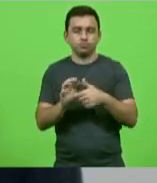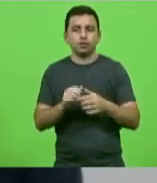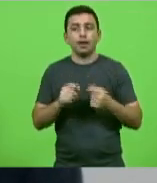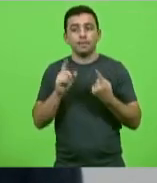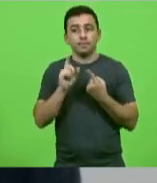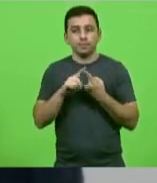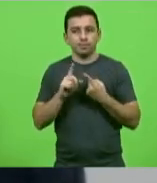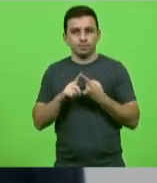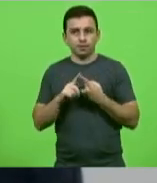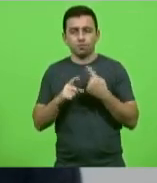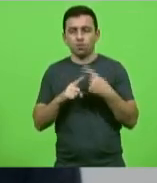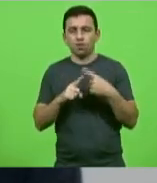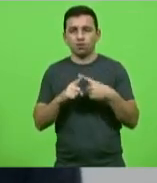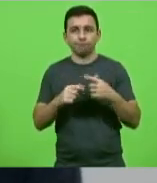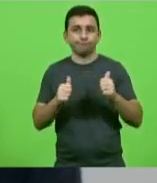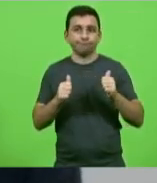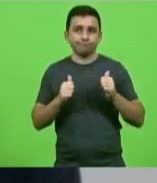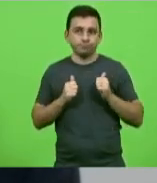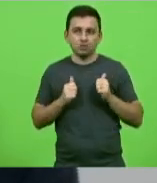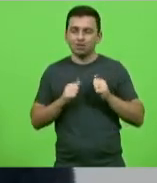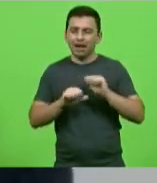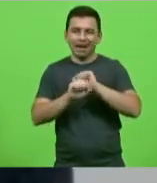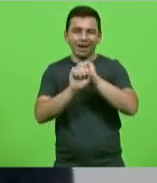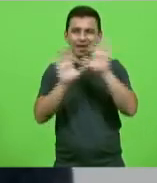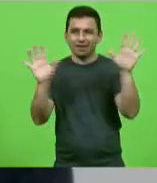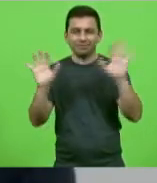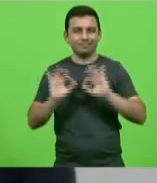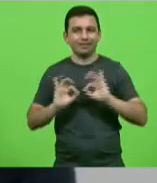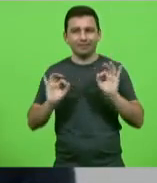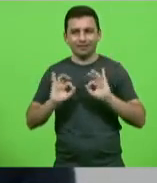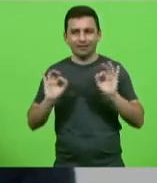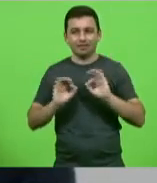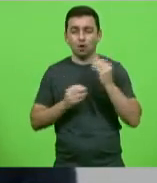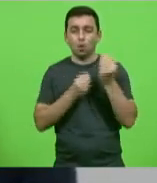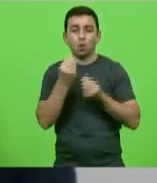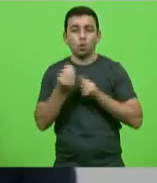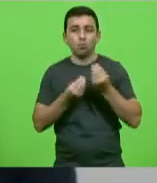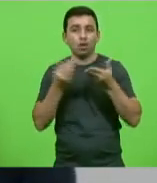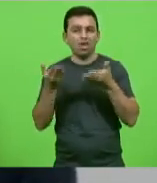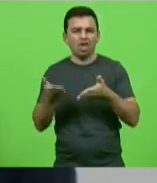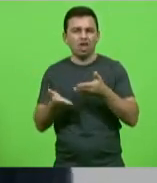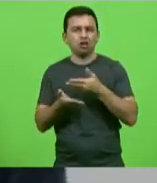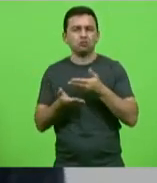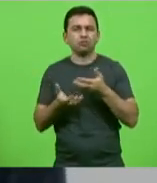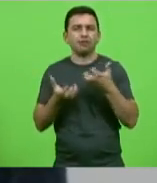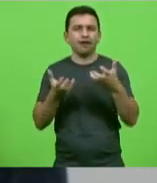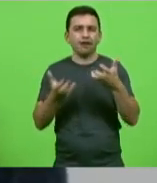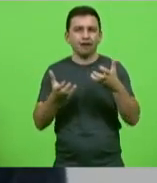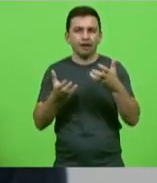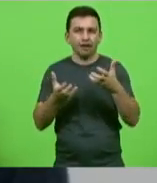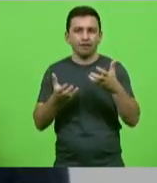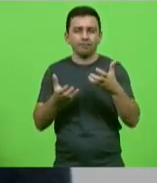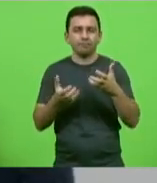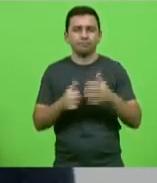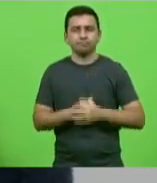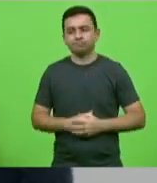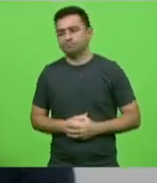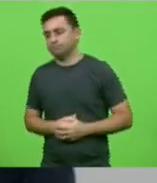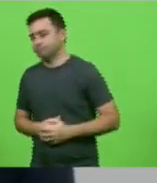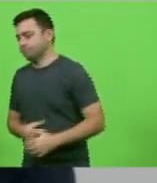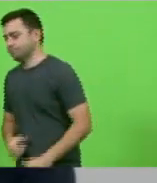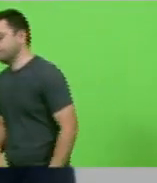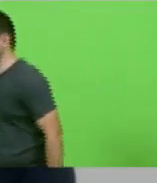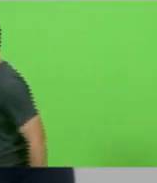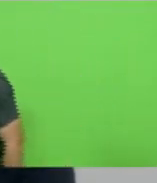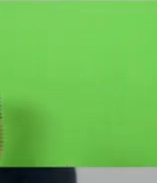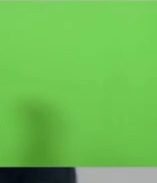porque é flagrante a sua inépcia, já que não esclarece como o senhor governador teria concorrido de forma efetiva e relevante para